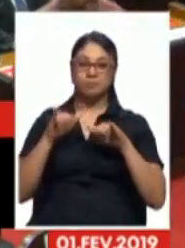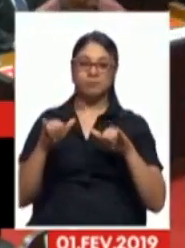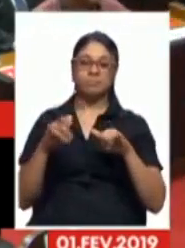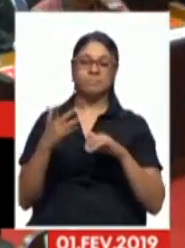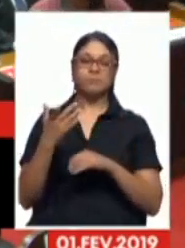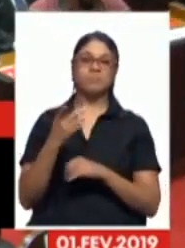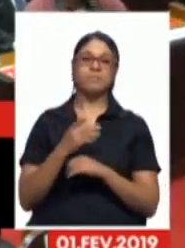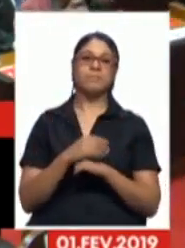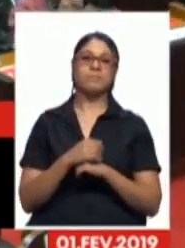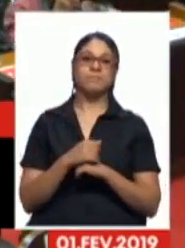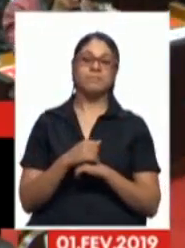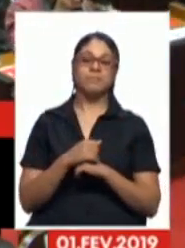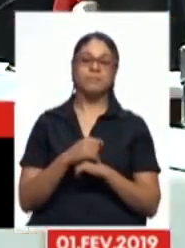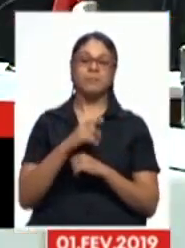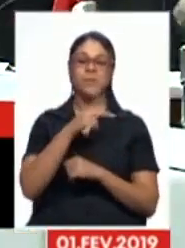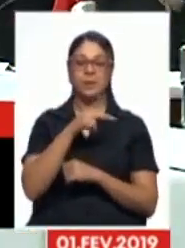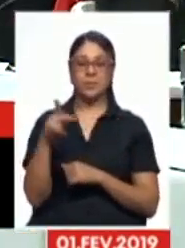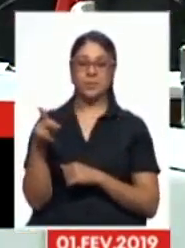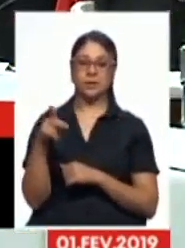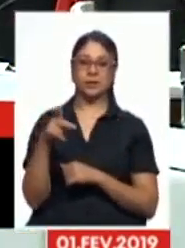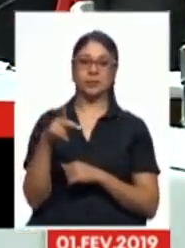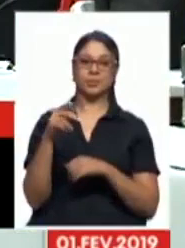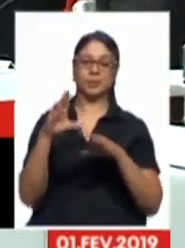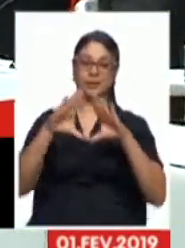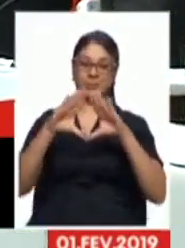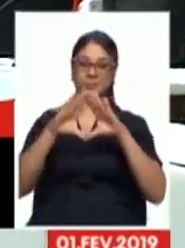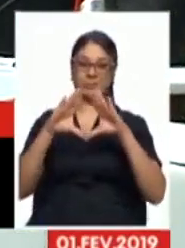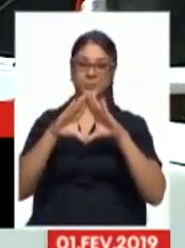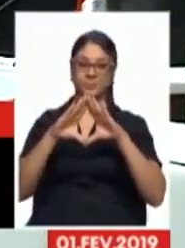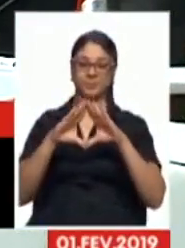Tarquínio, presidente da Assembleia Legislativa.